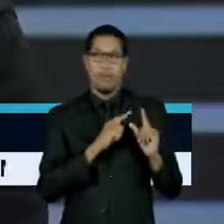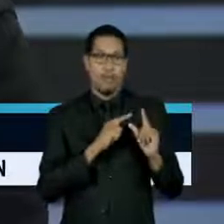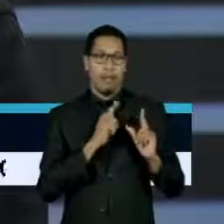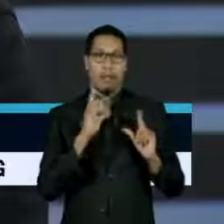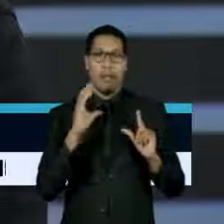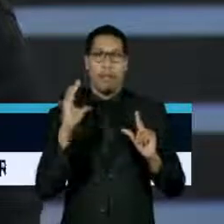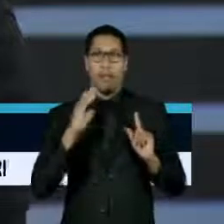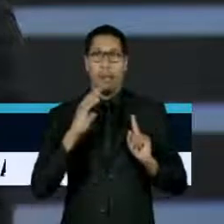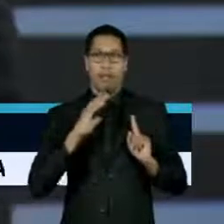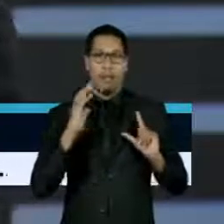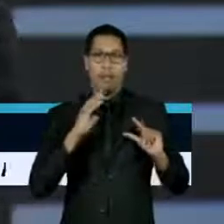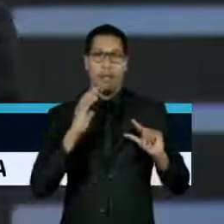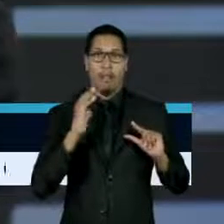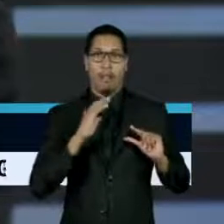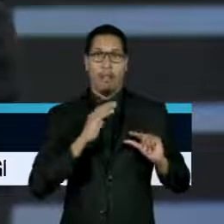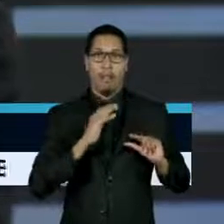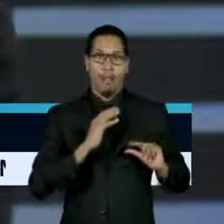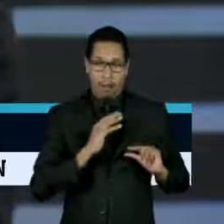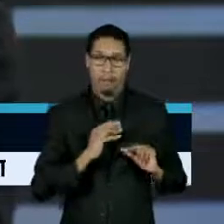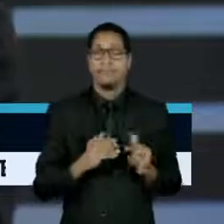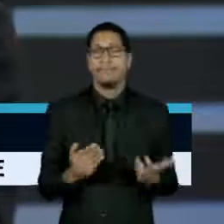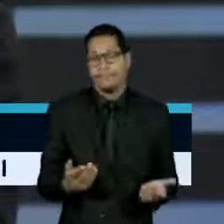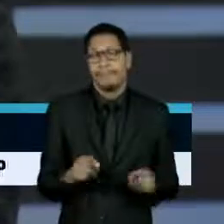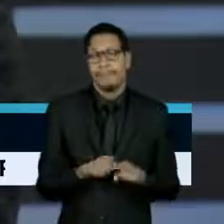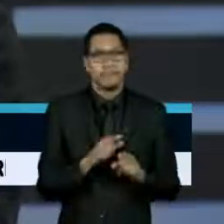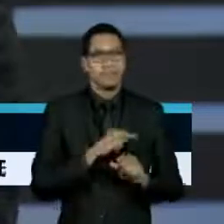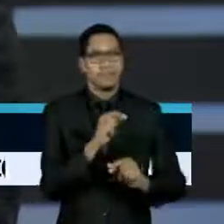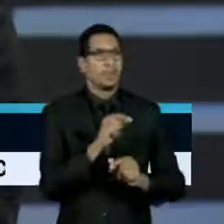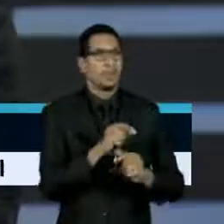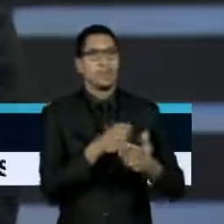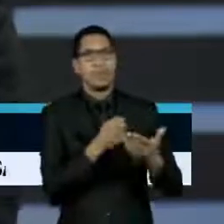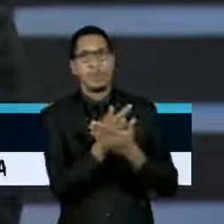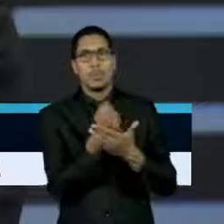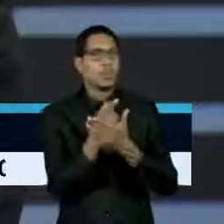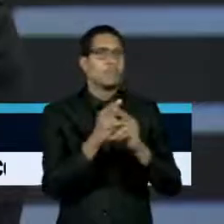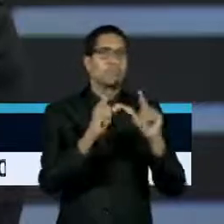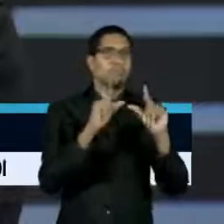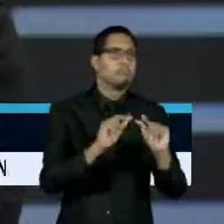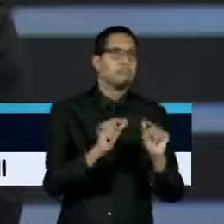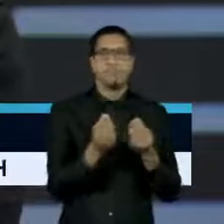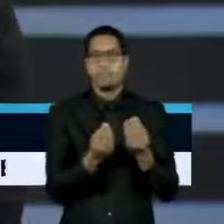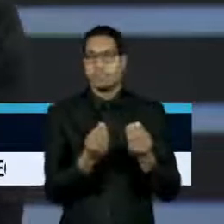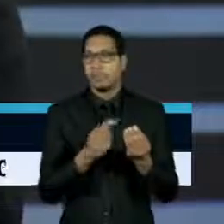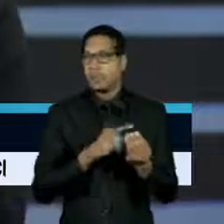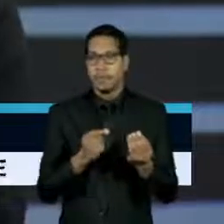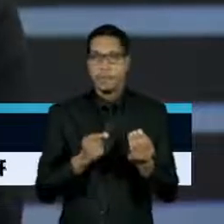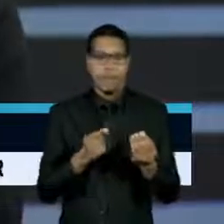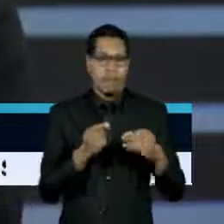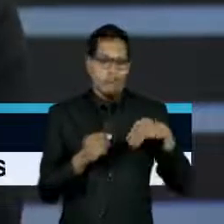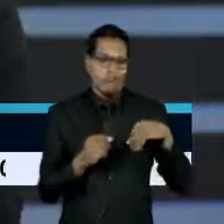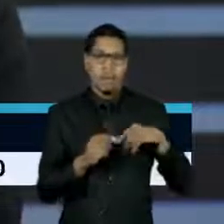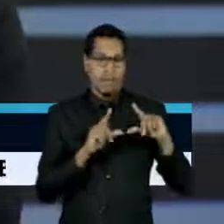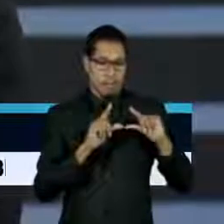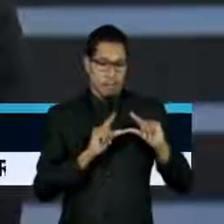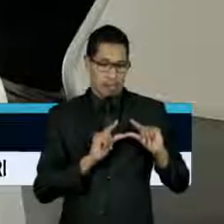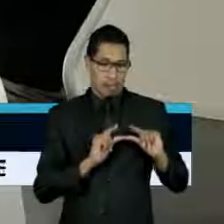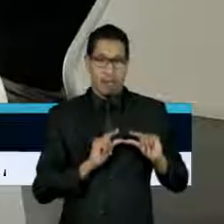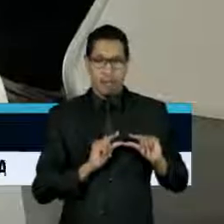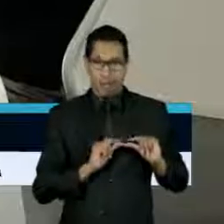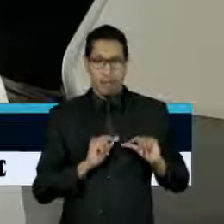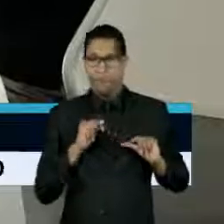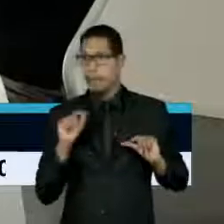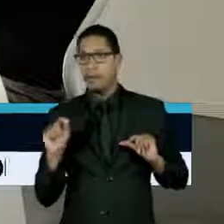pela taxa de juros, que está crescendo também. Então, digamos assim, o fluxo de renda dele começa a diminuir e o passivo dele começa a